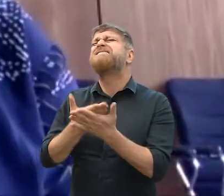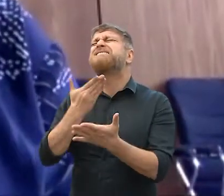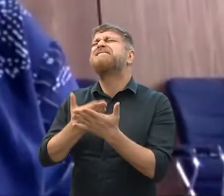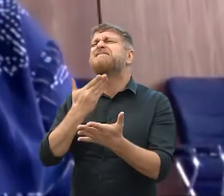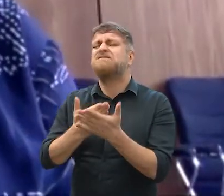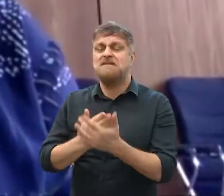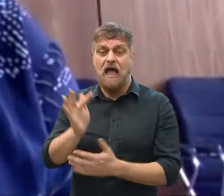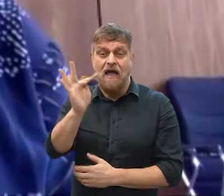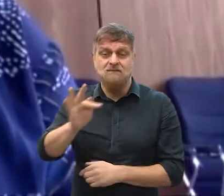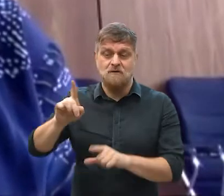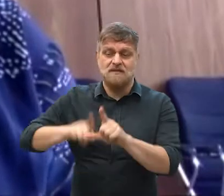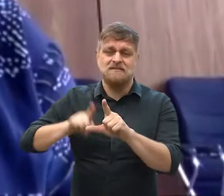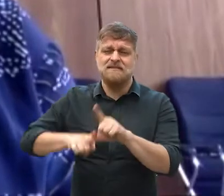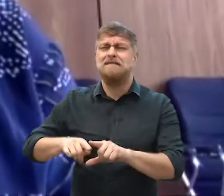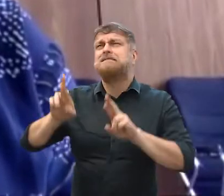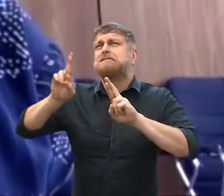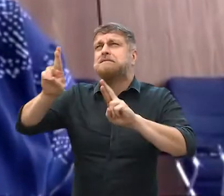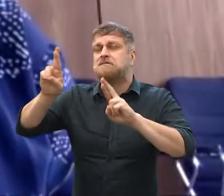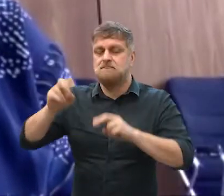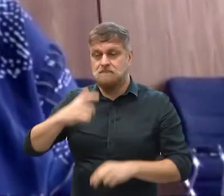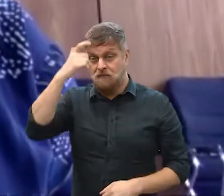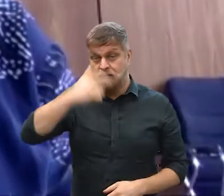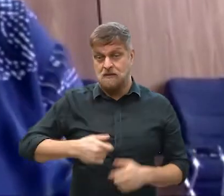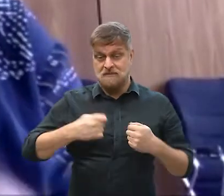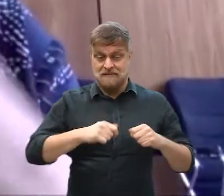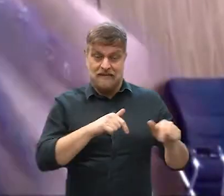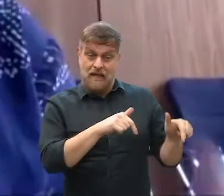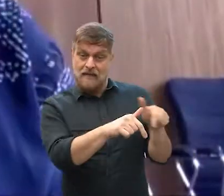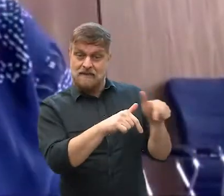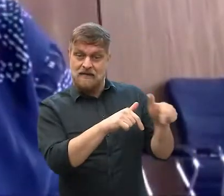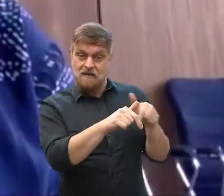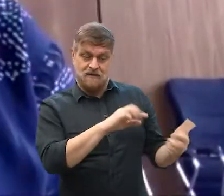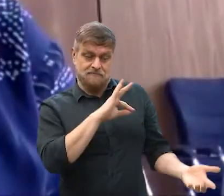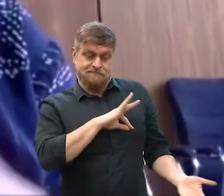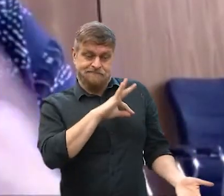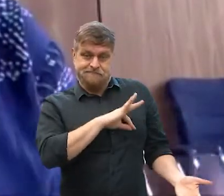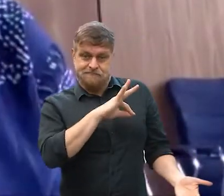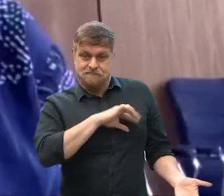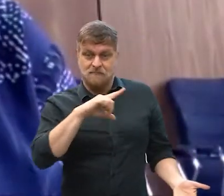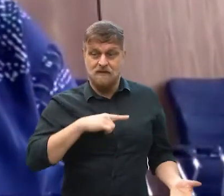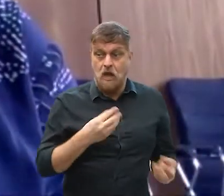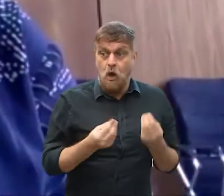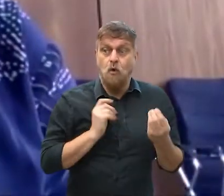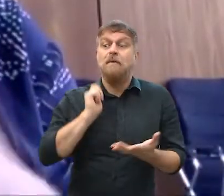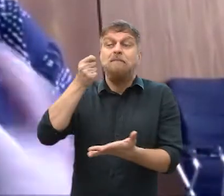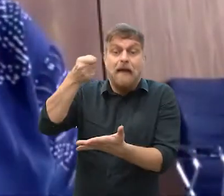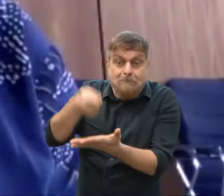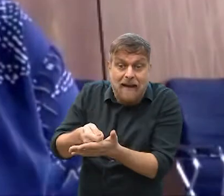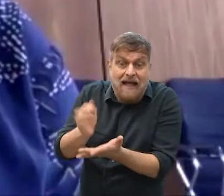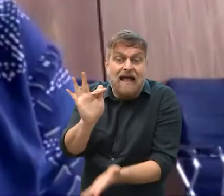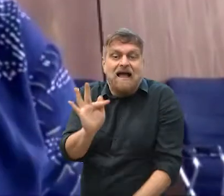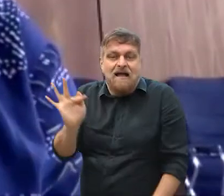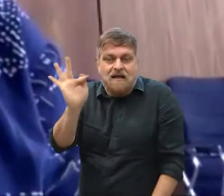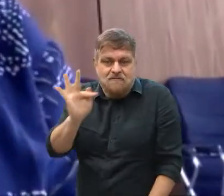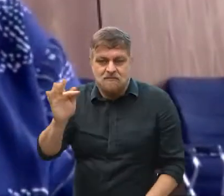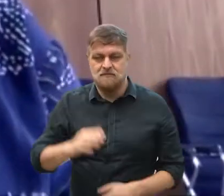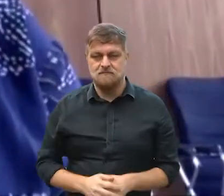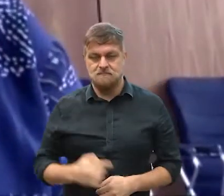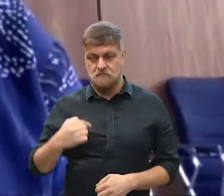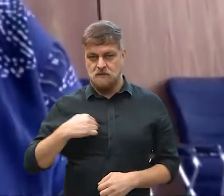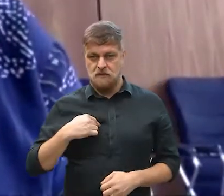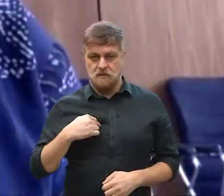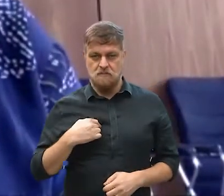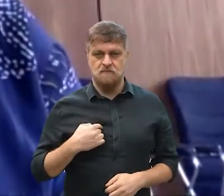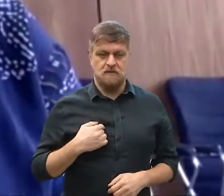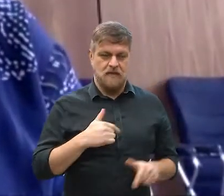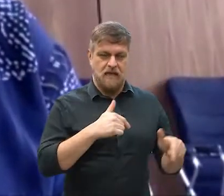a faculdade de letras, e por isso, então, eu tive que procurar outras maneiras, né, de poder pagar essa faculdade. E aí, então,